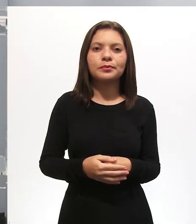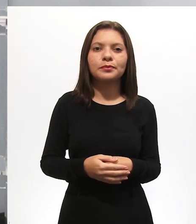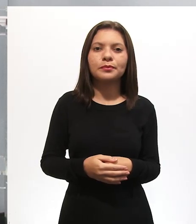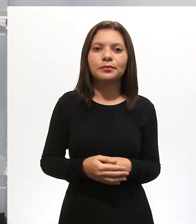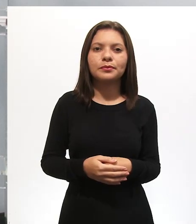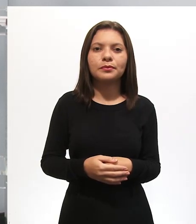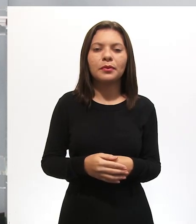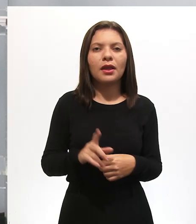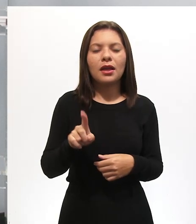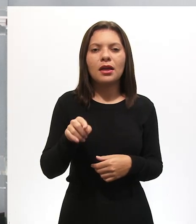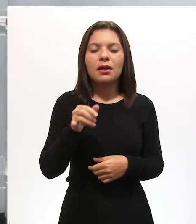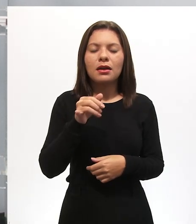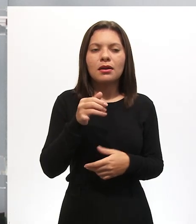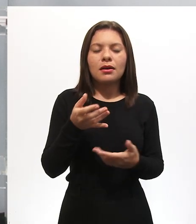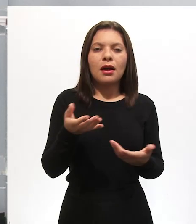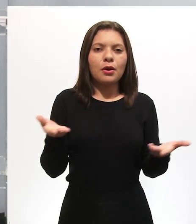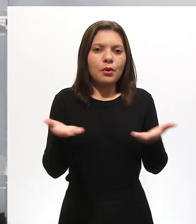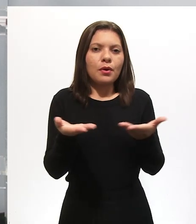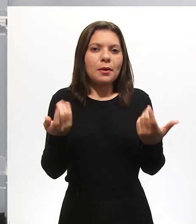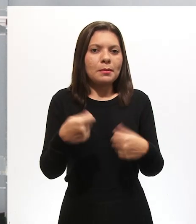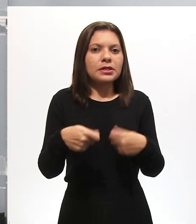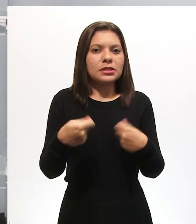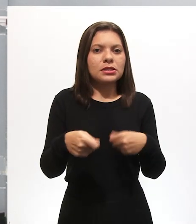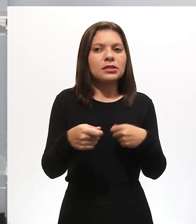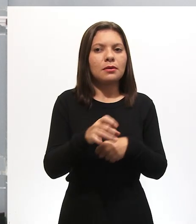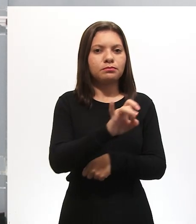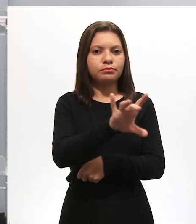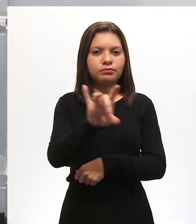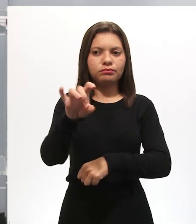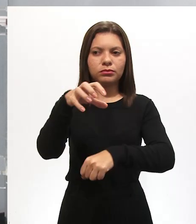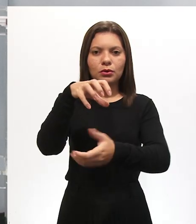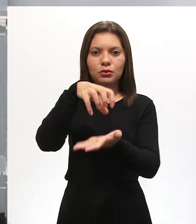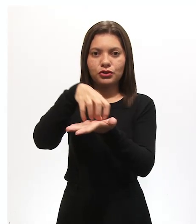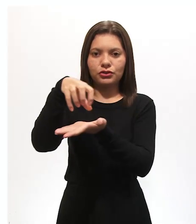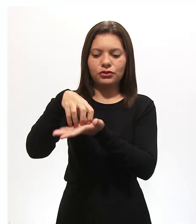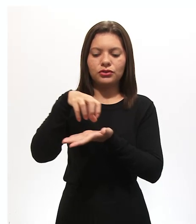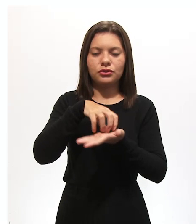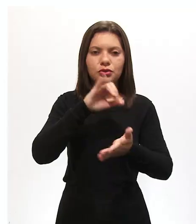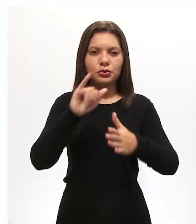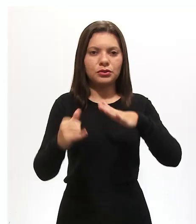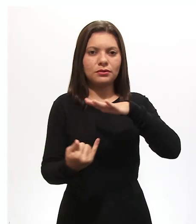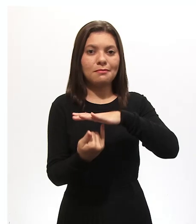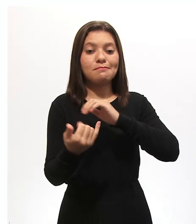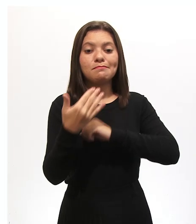assim, essa necessidade de melhorar suas práticas, tá?